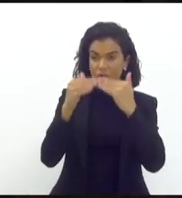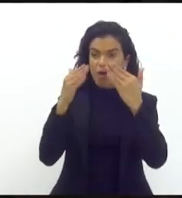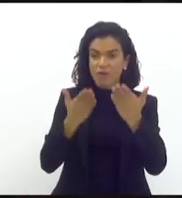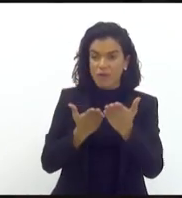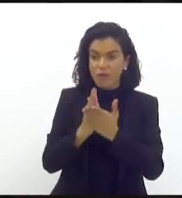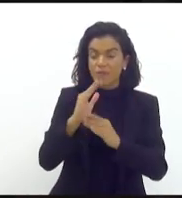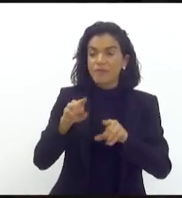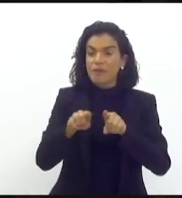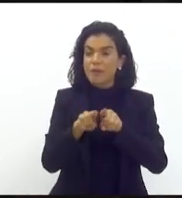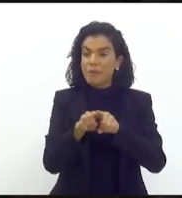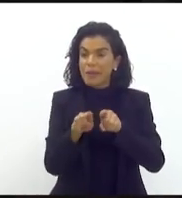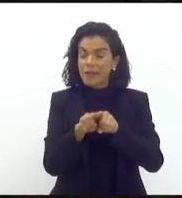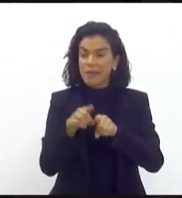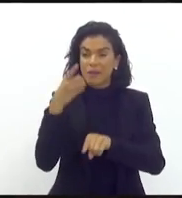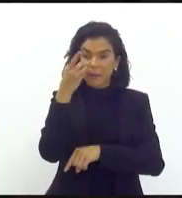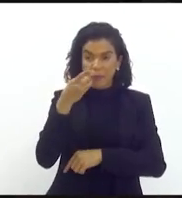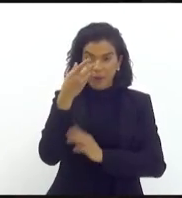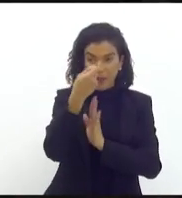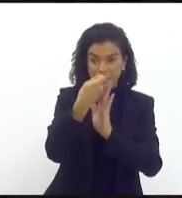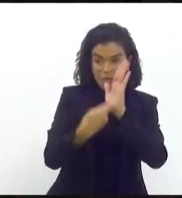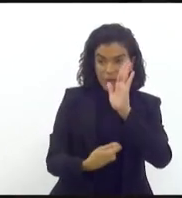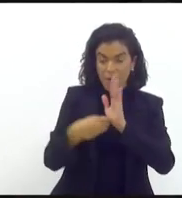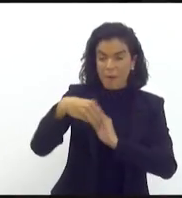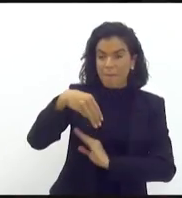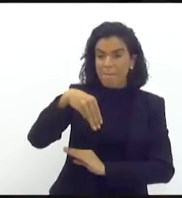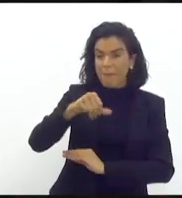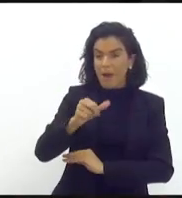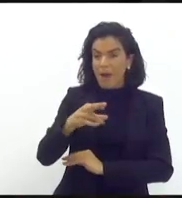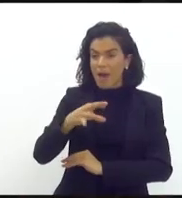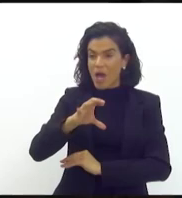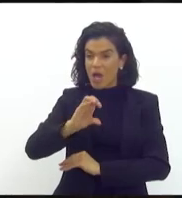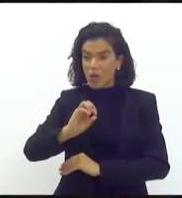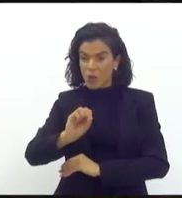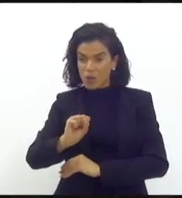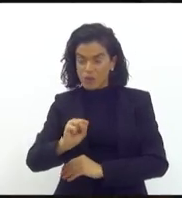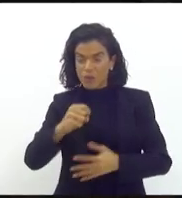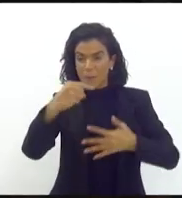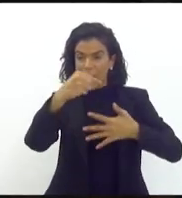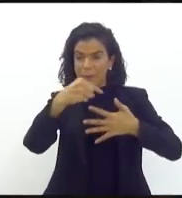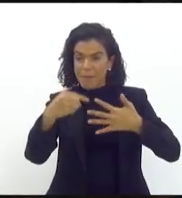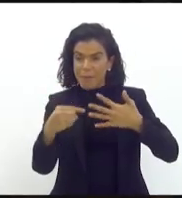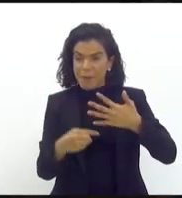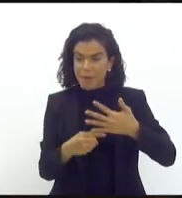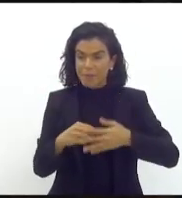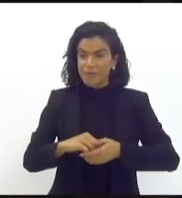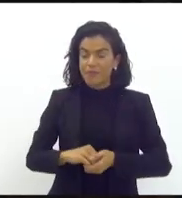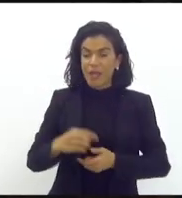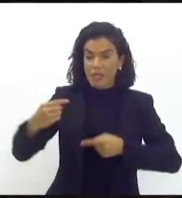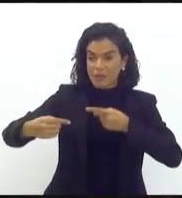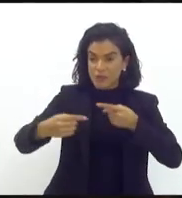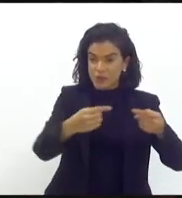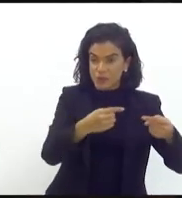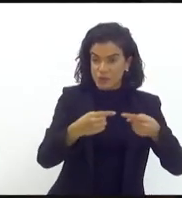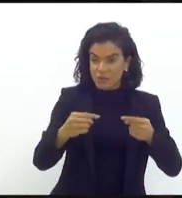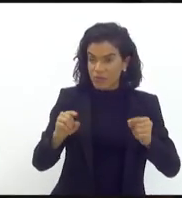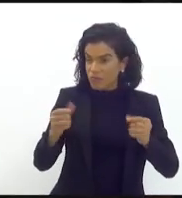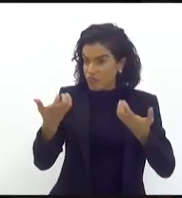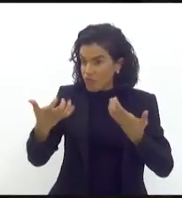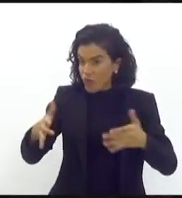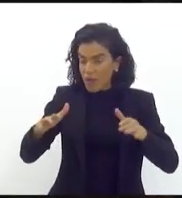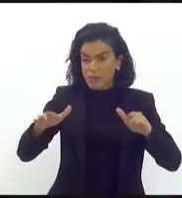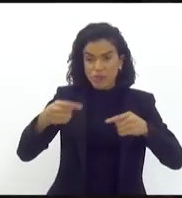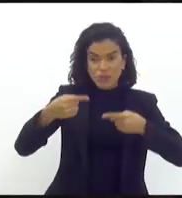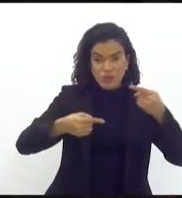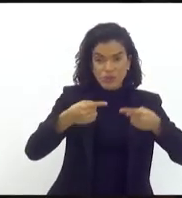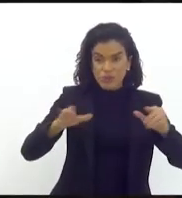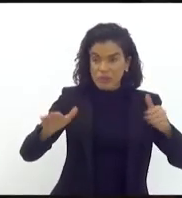relatores deputados Marcos Miller Franciane mota e Pedro Ricardo em discussão nós vendo Quem